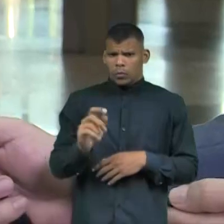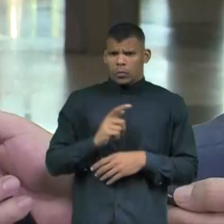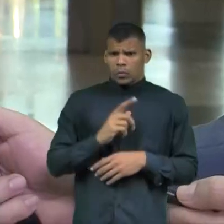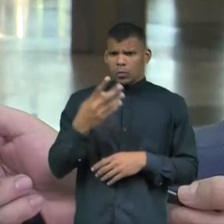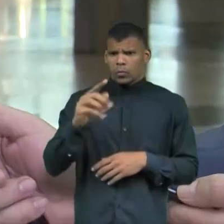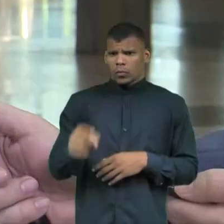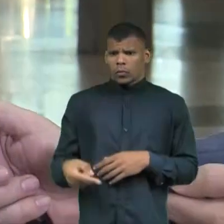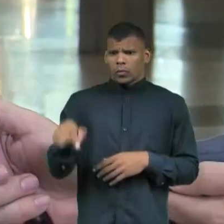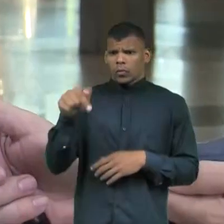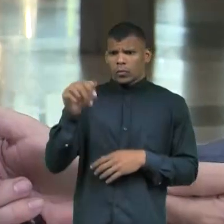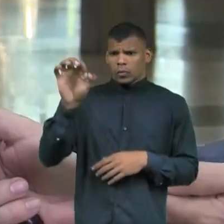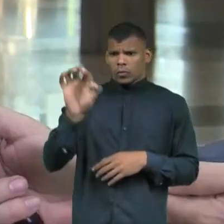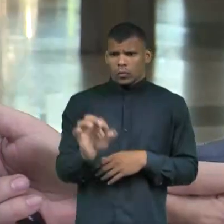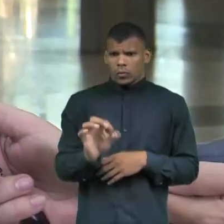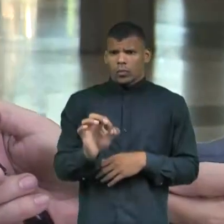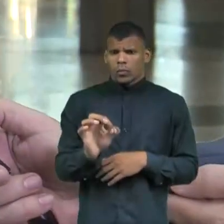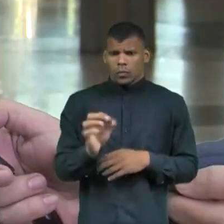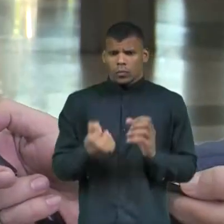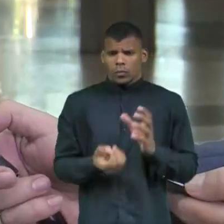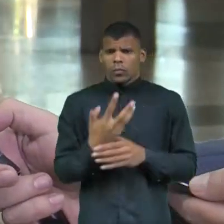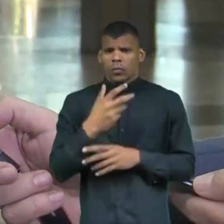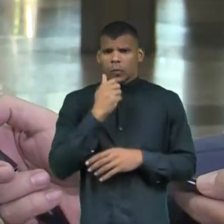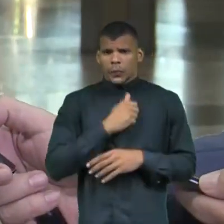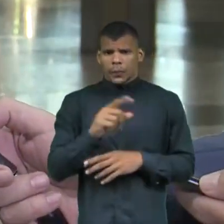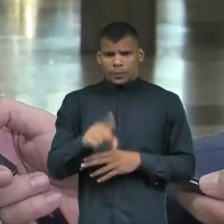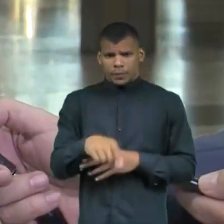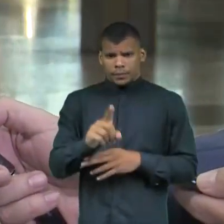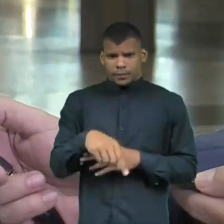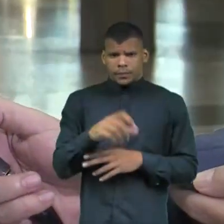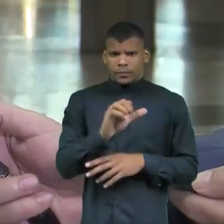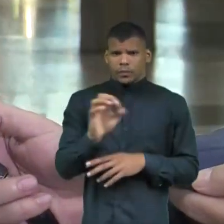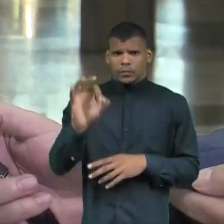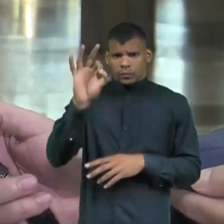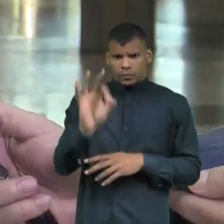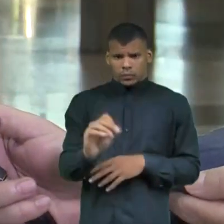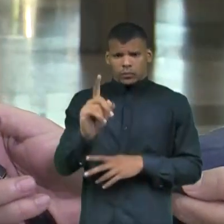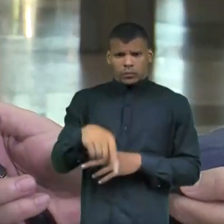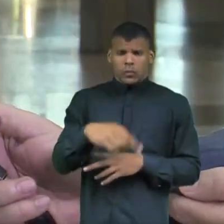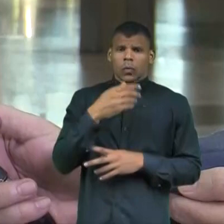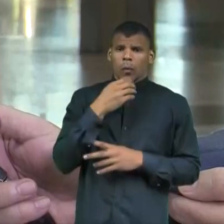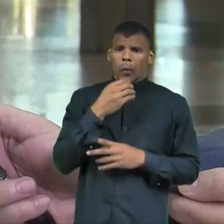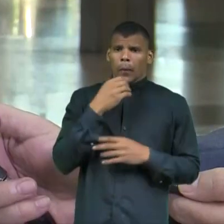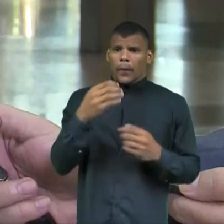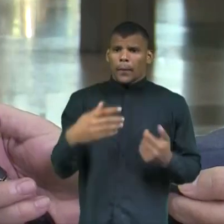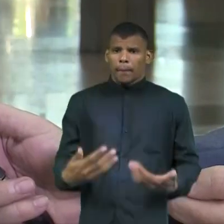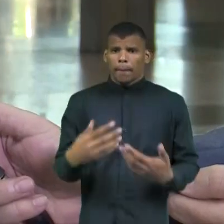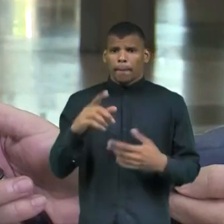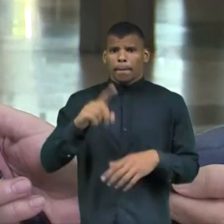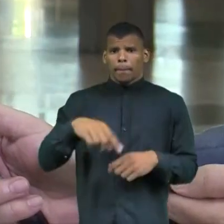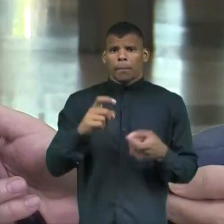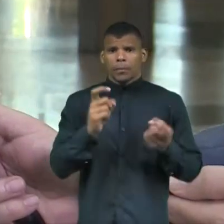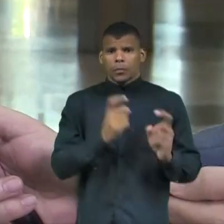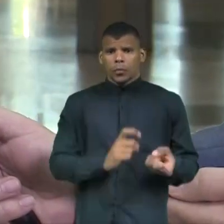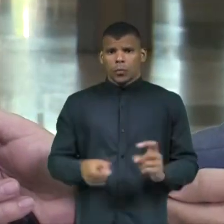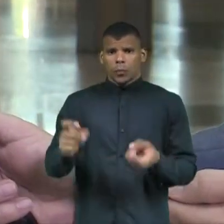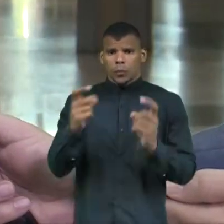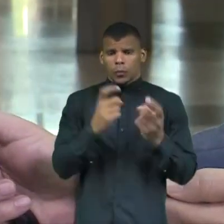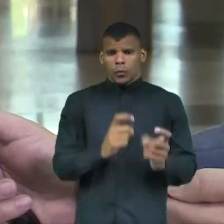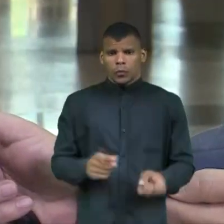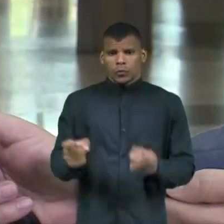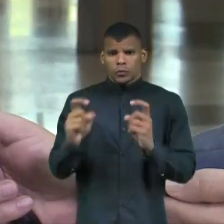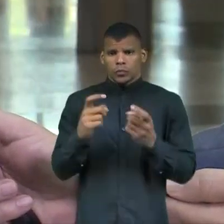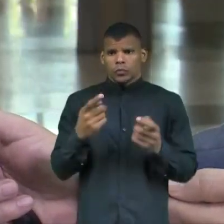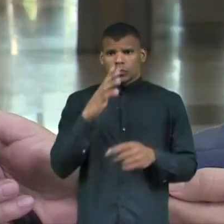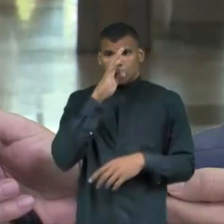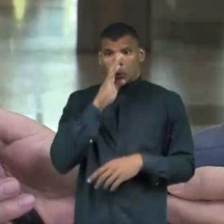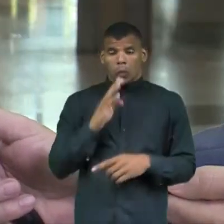4,7% de startups fundadas por mulheres, a maioria, 90%, é por homens. Então, é mais um debate ali, inclusivo, gratuito, para